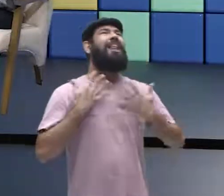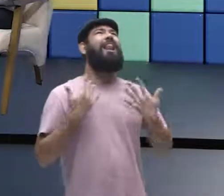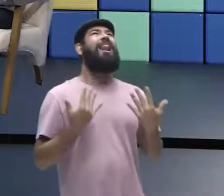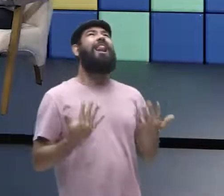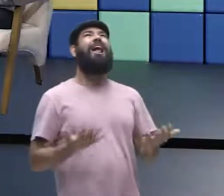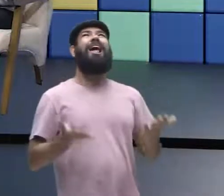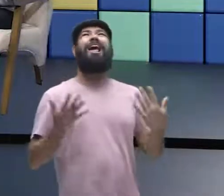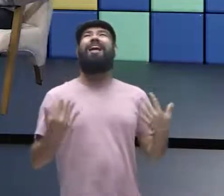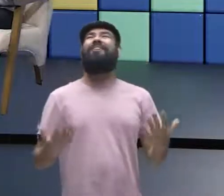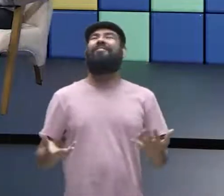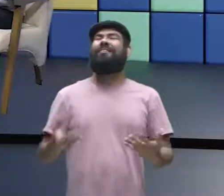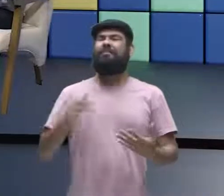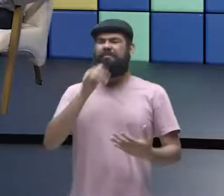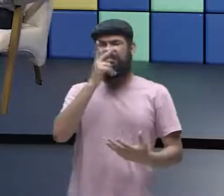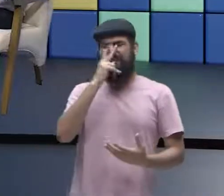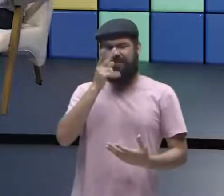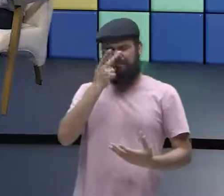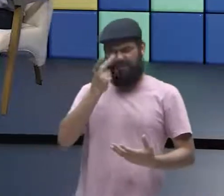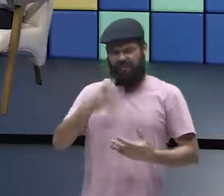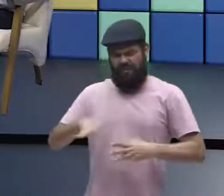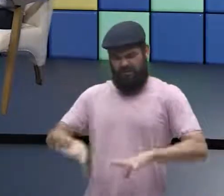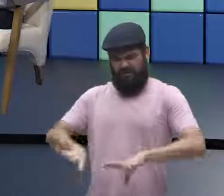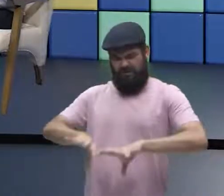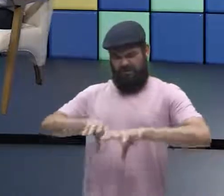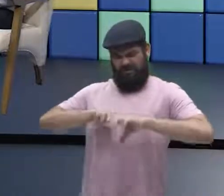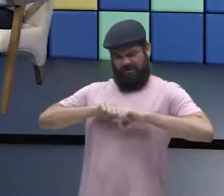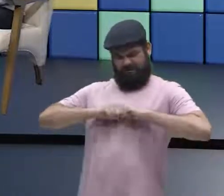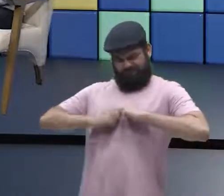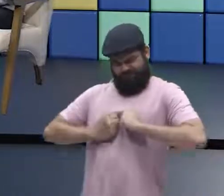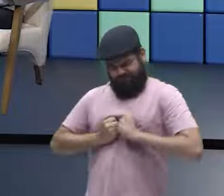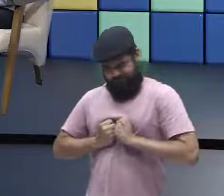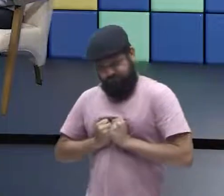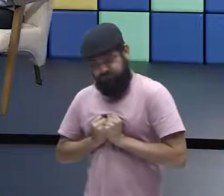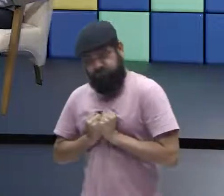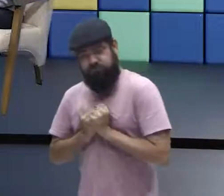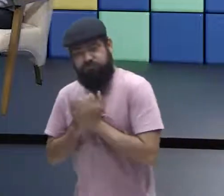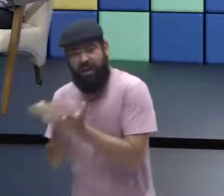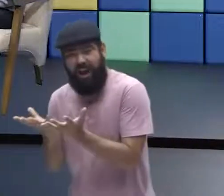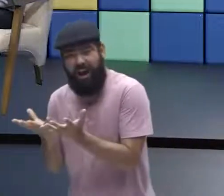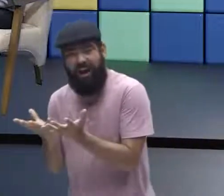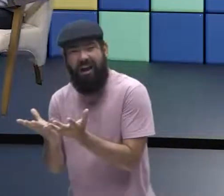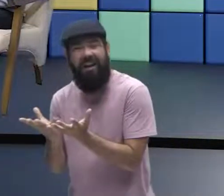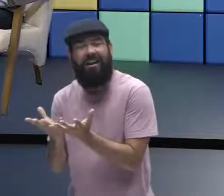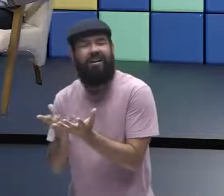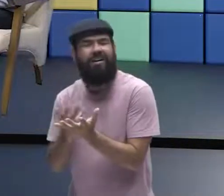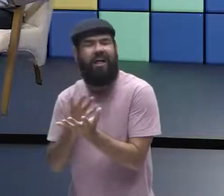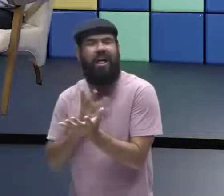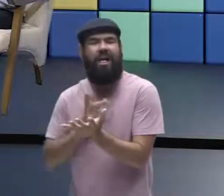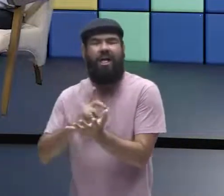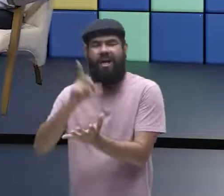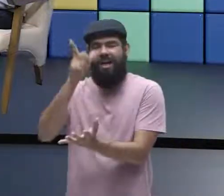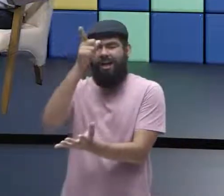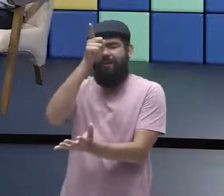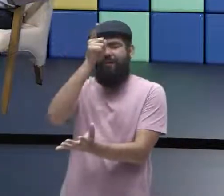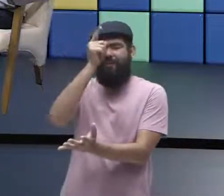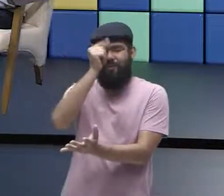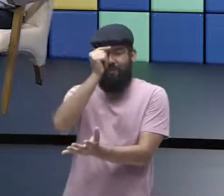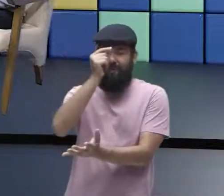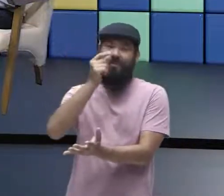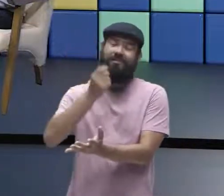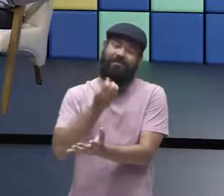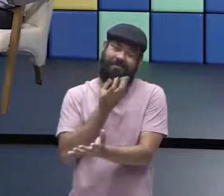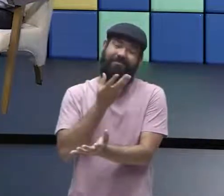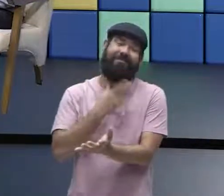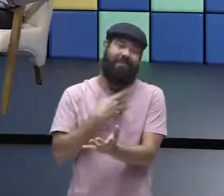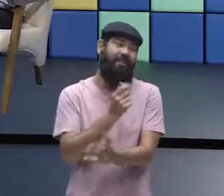pessoa desabafa, parece que ela tira um fardo, né? E isso realmente acontece, E né? assim, com nossos alunos, né? A gente tem